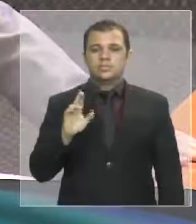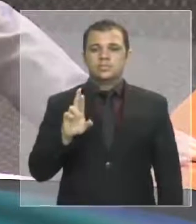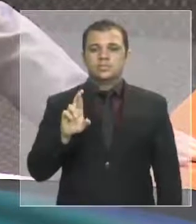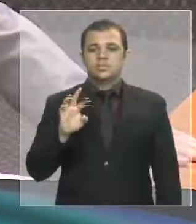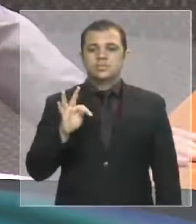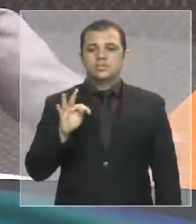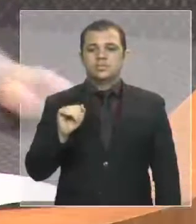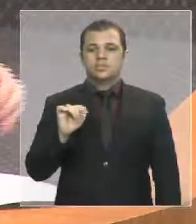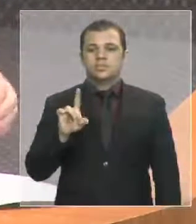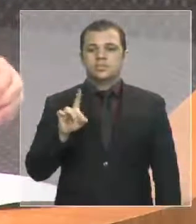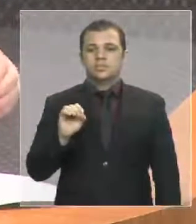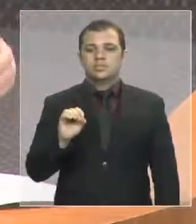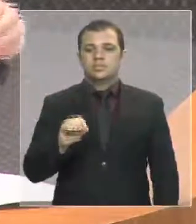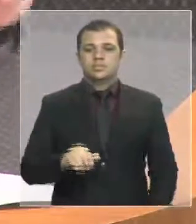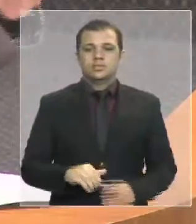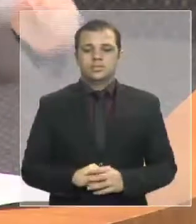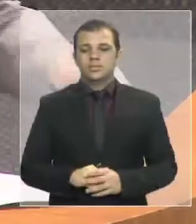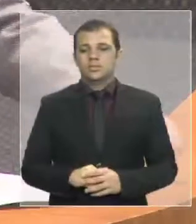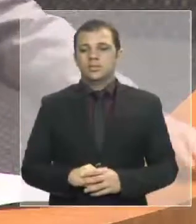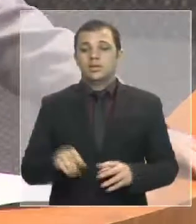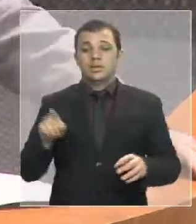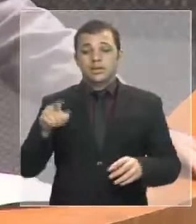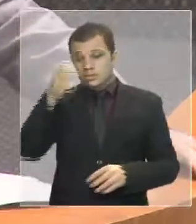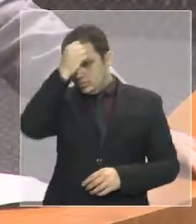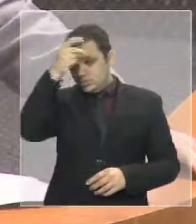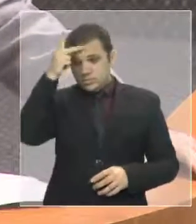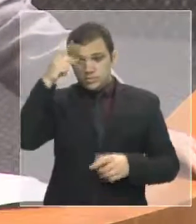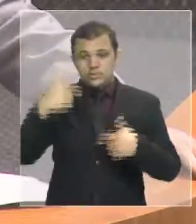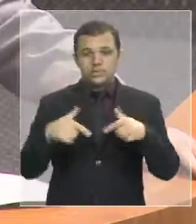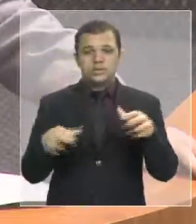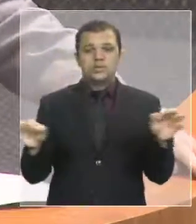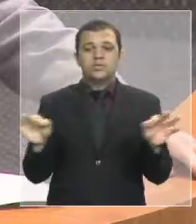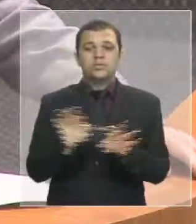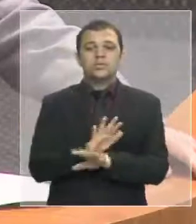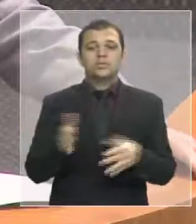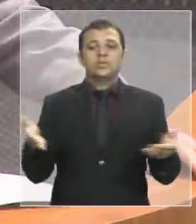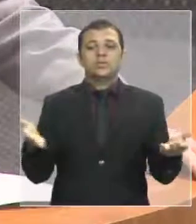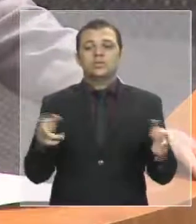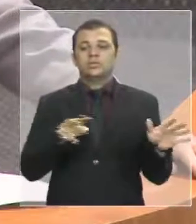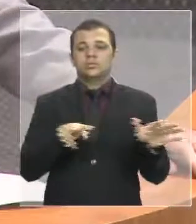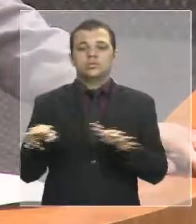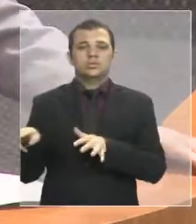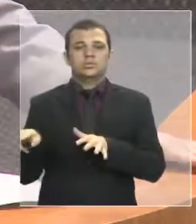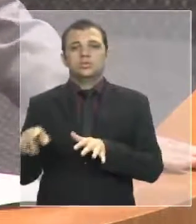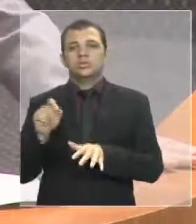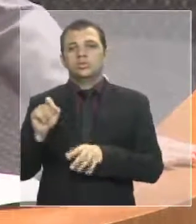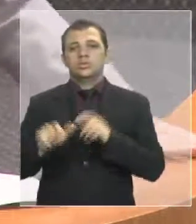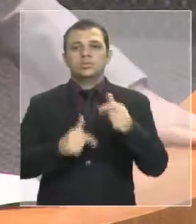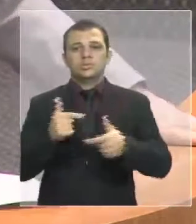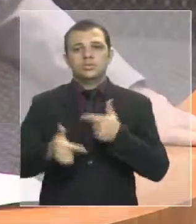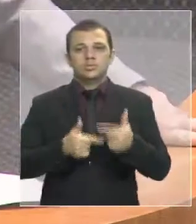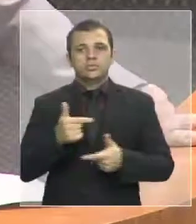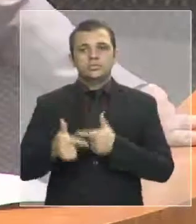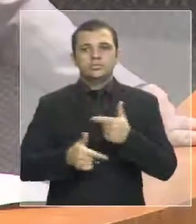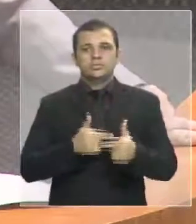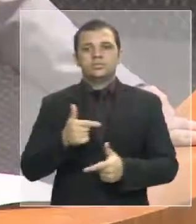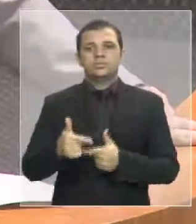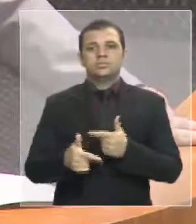concluiu esta semana o trabalho de instalação